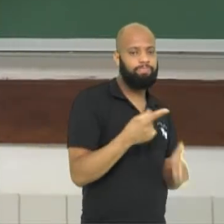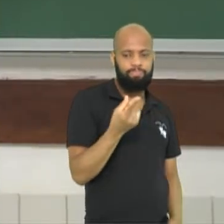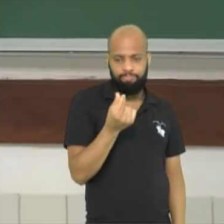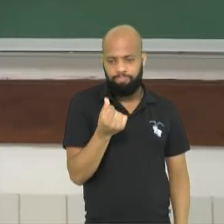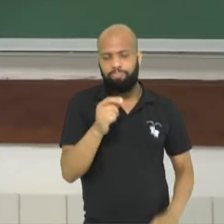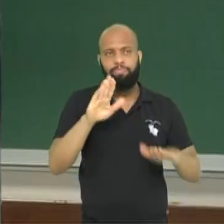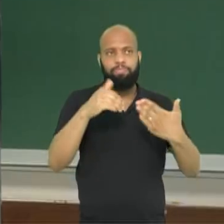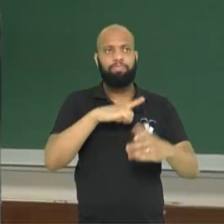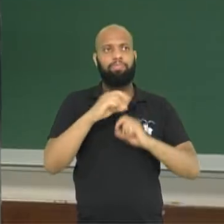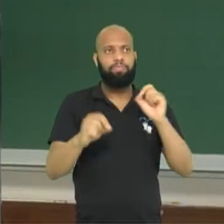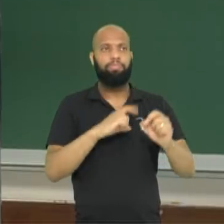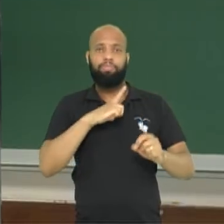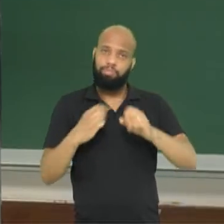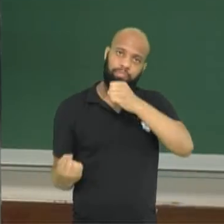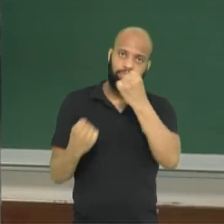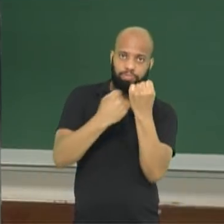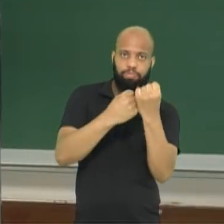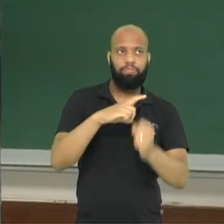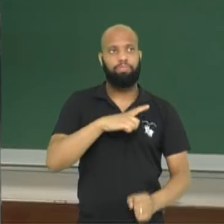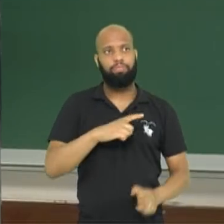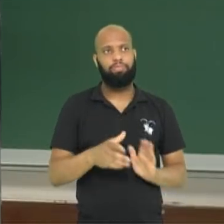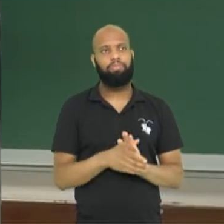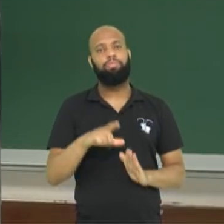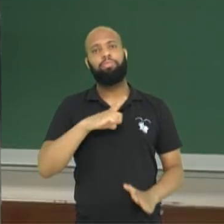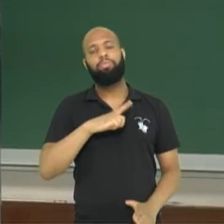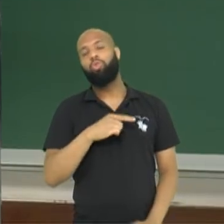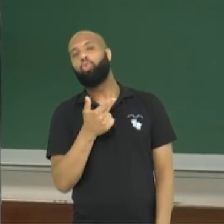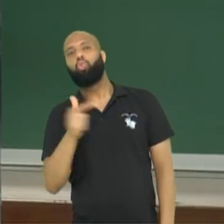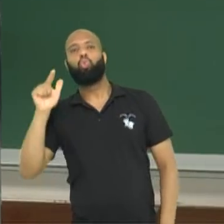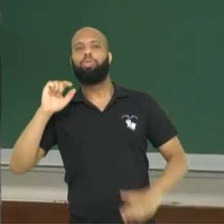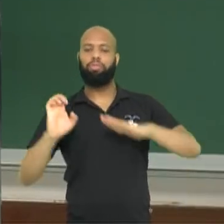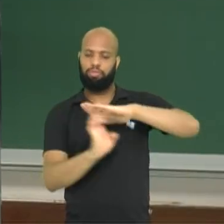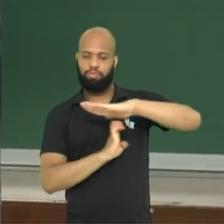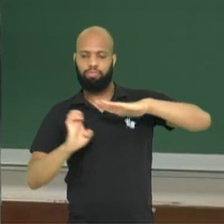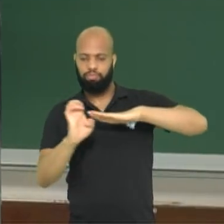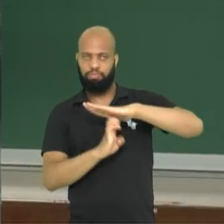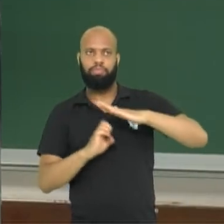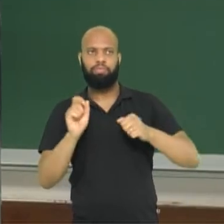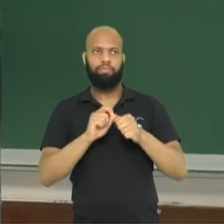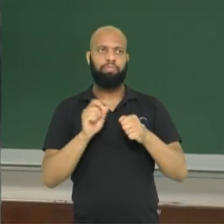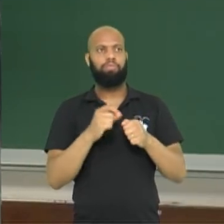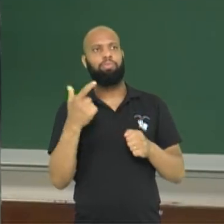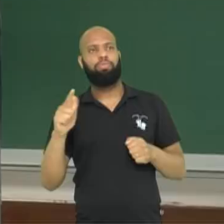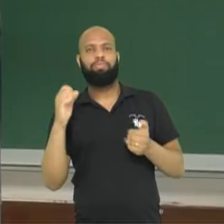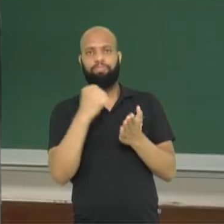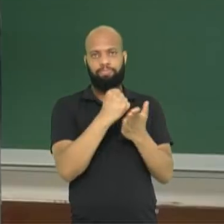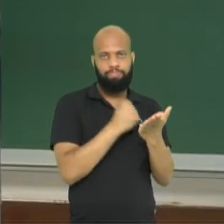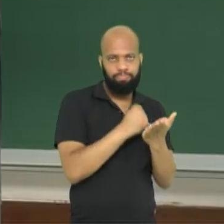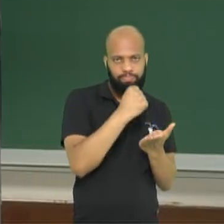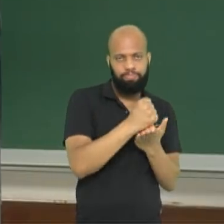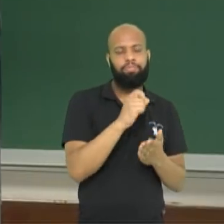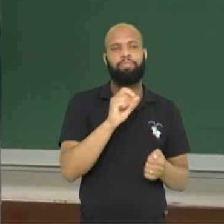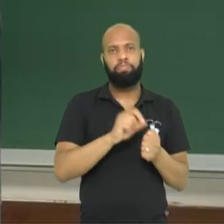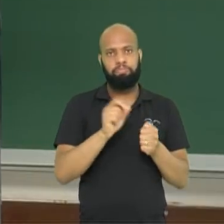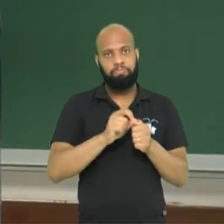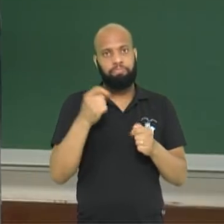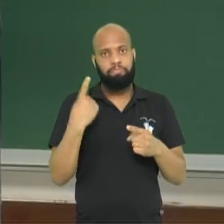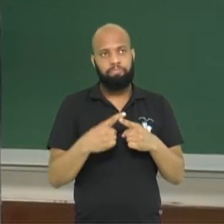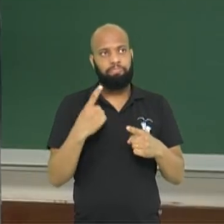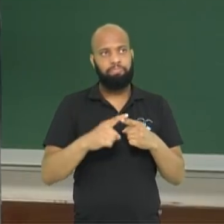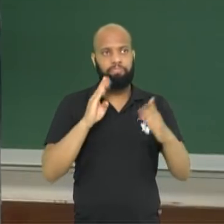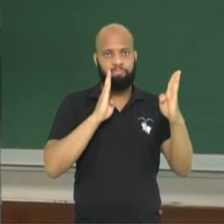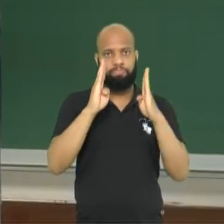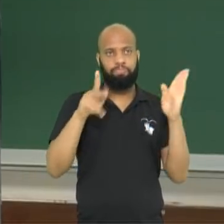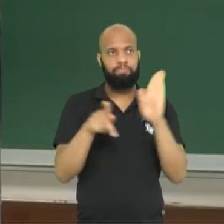acabou sendo substituída. Né? Teve que ser feita outra contratação. Aí, daí aquele regime